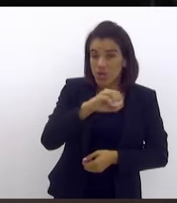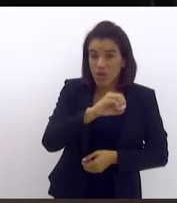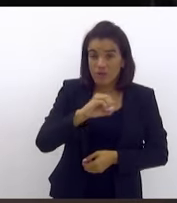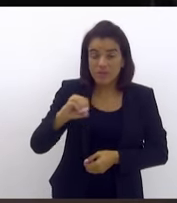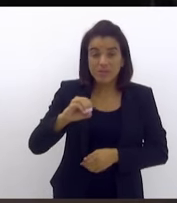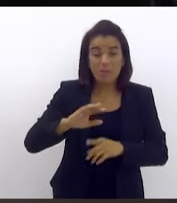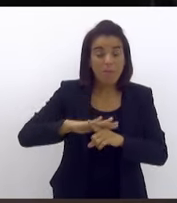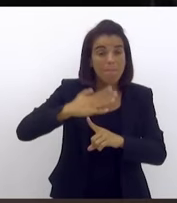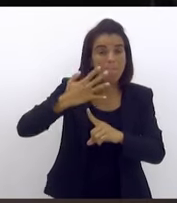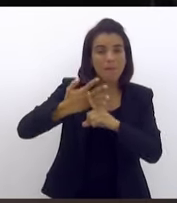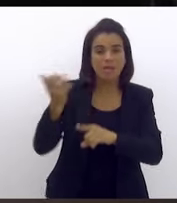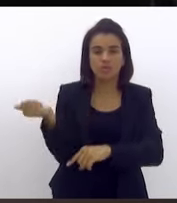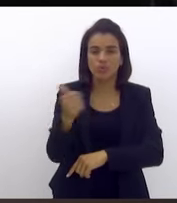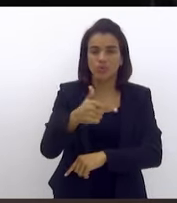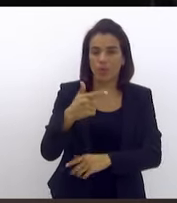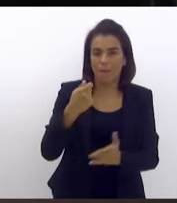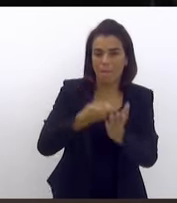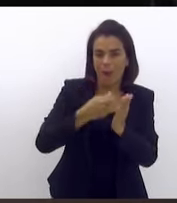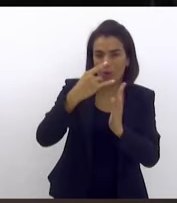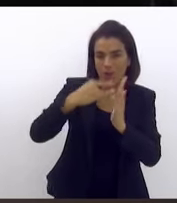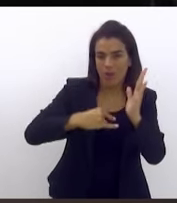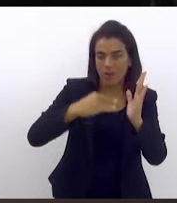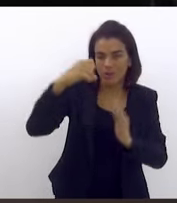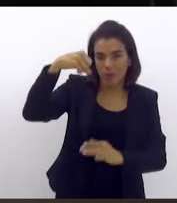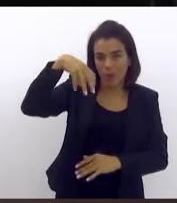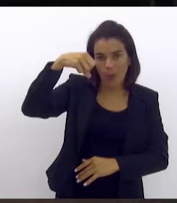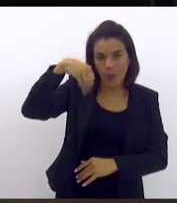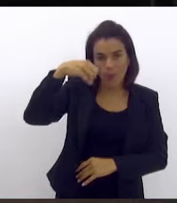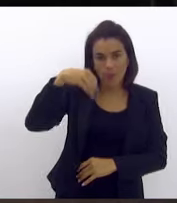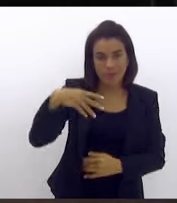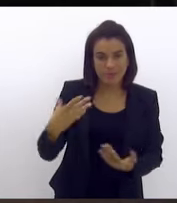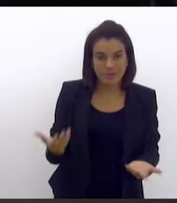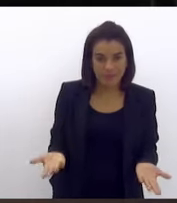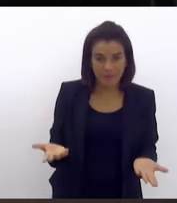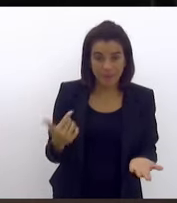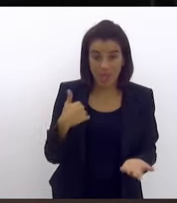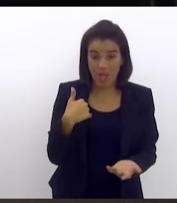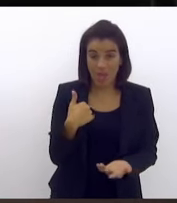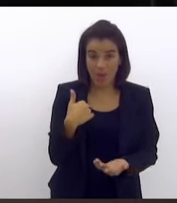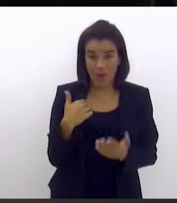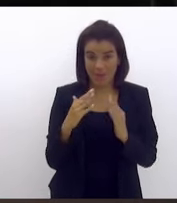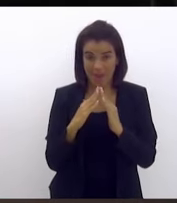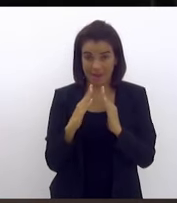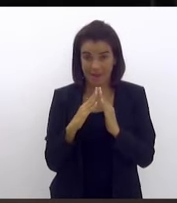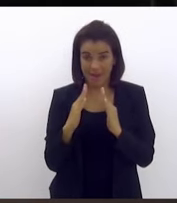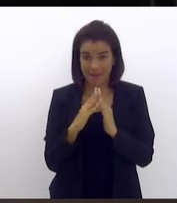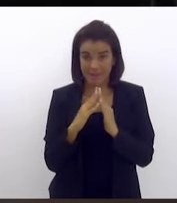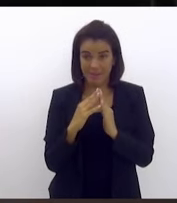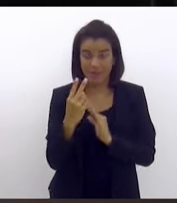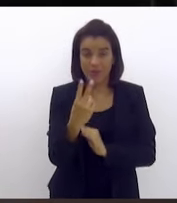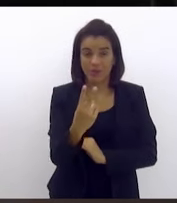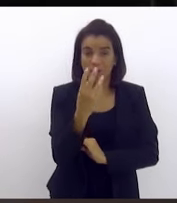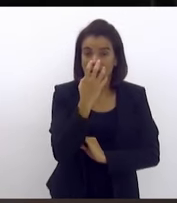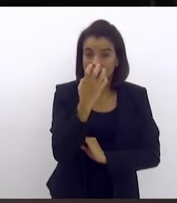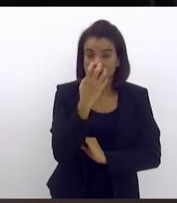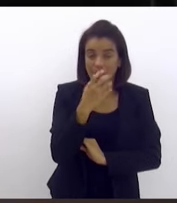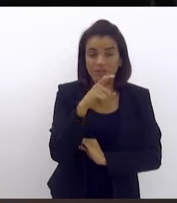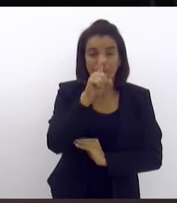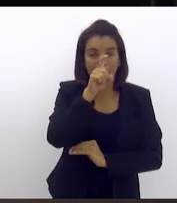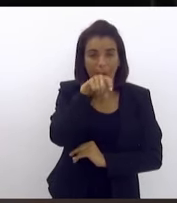luz. Agora, como é que eu vou pagar tanta água assim, deputado Paulo? É eu lá em casa, minhas duas cachorras e meu